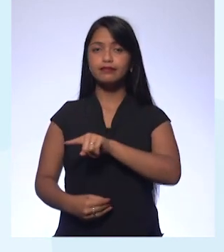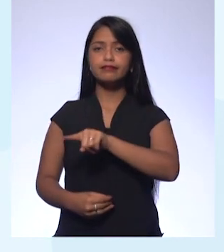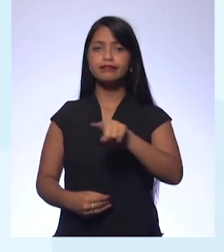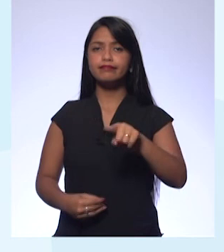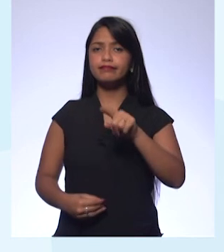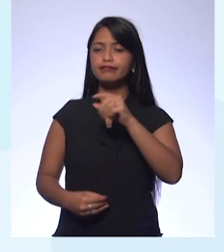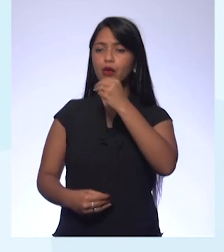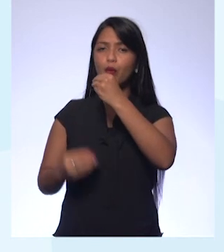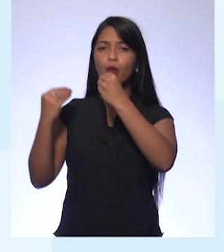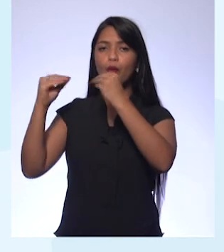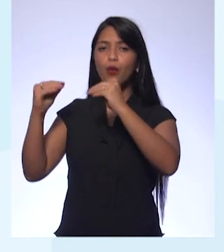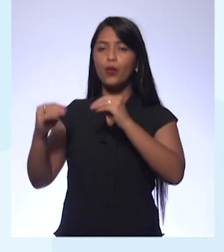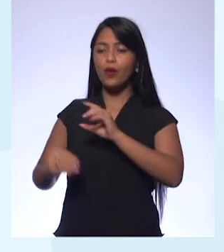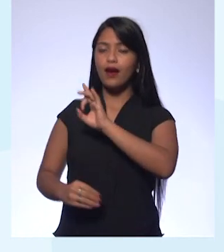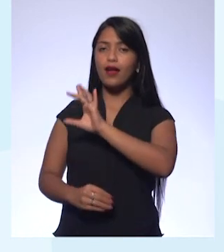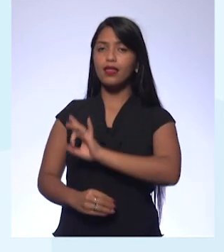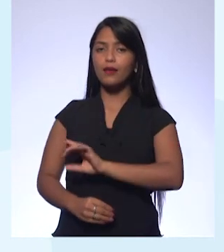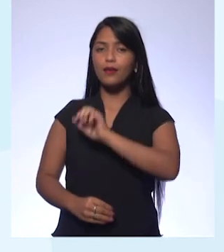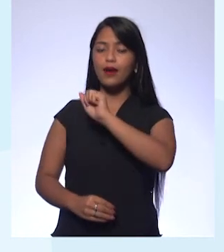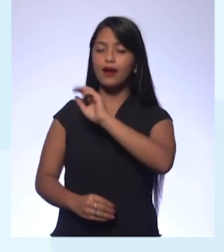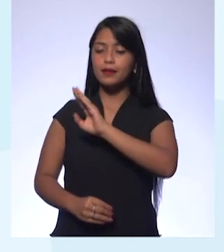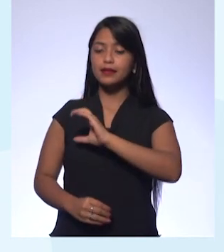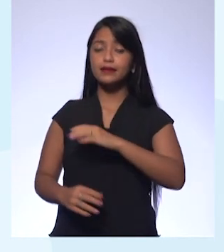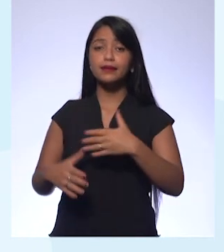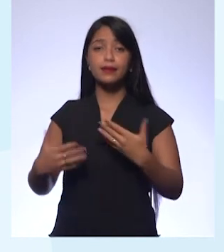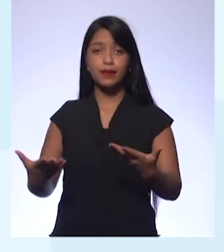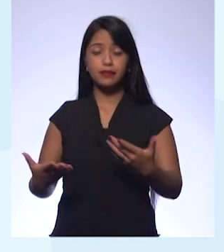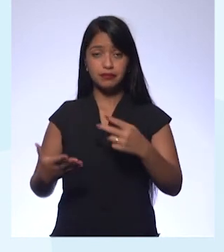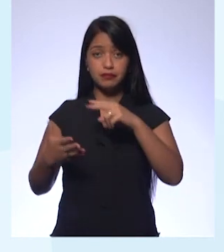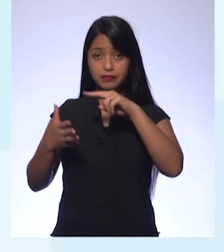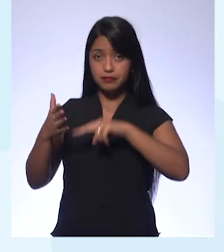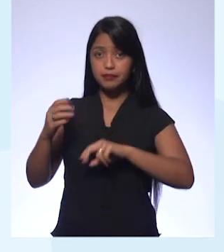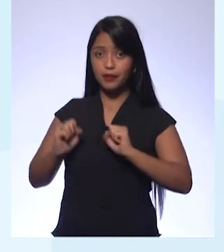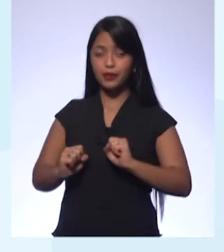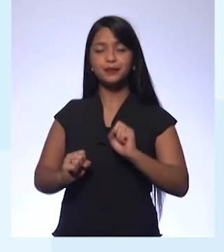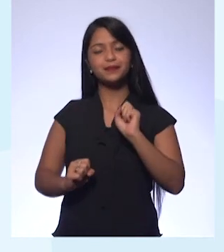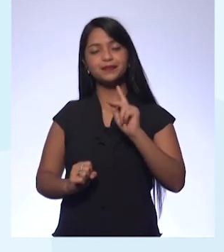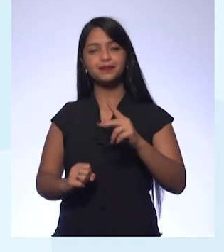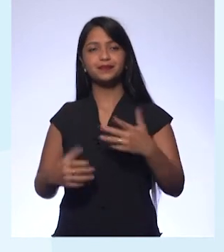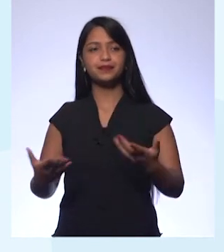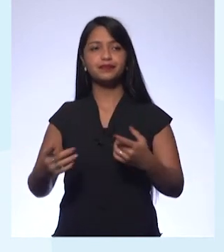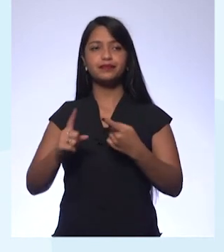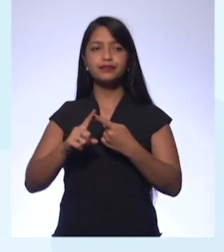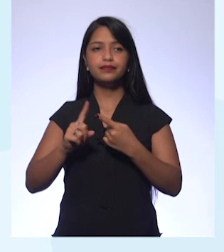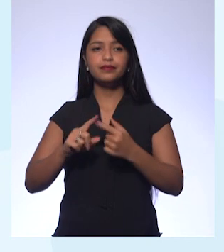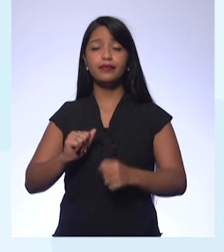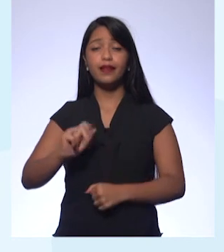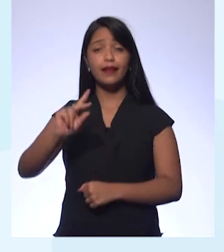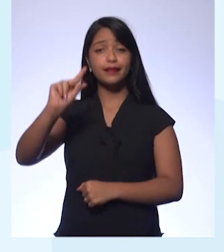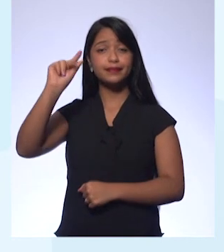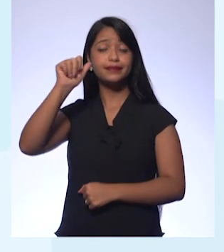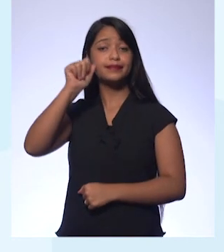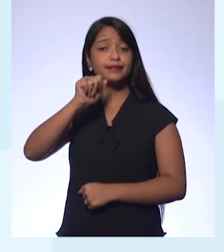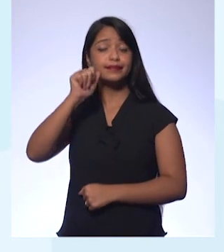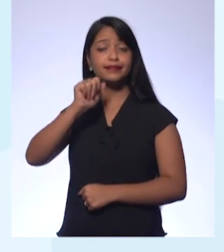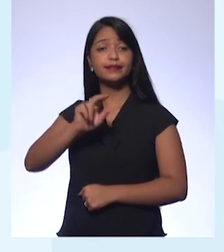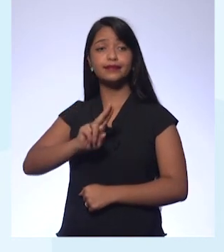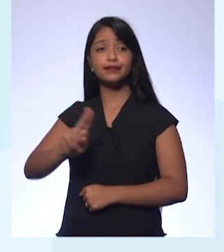colocariam aí que se encaixaria em cada uma? Posso ler? Posso ler. Então, vamos lá. Antigamente, as moças chamavam-se